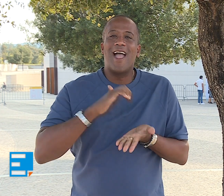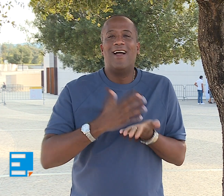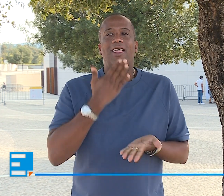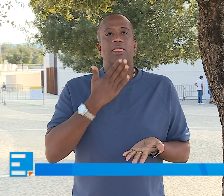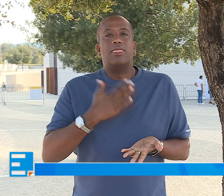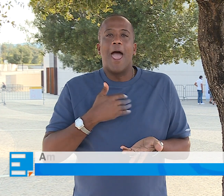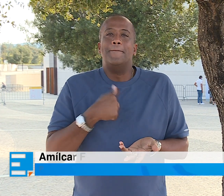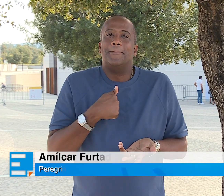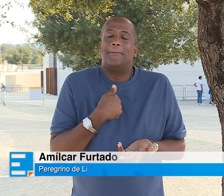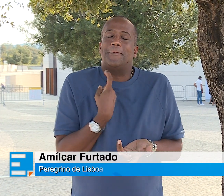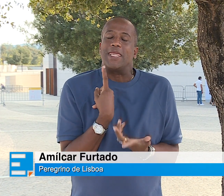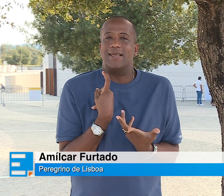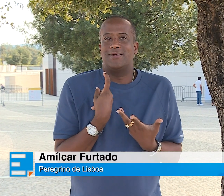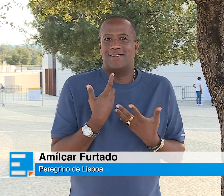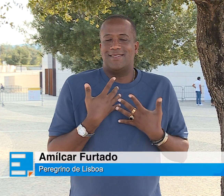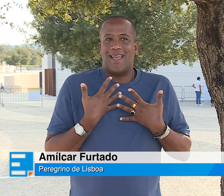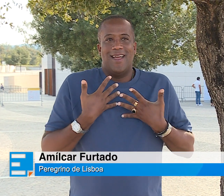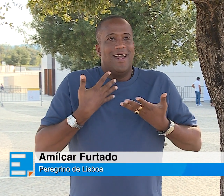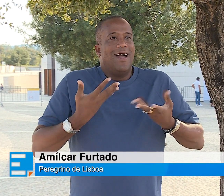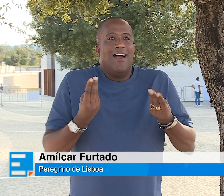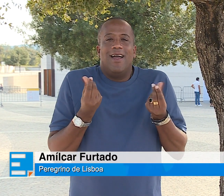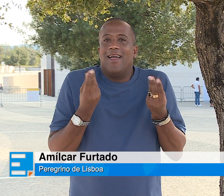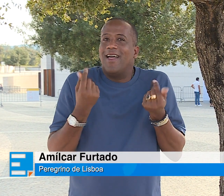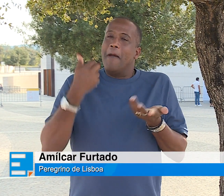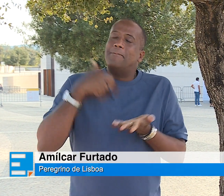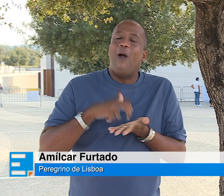peregrinação, de facto,